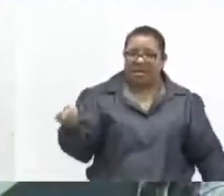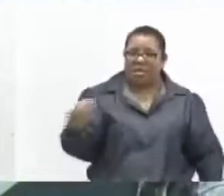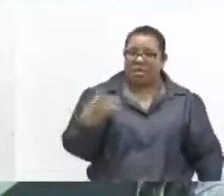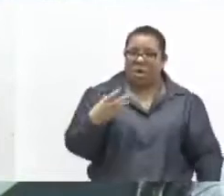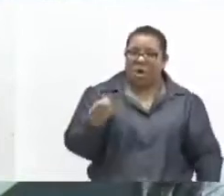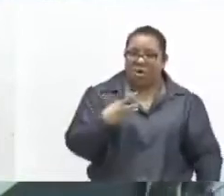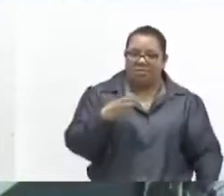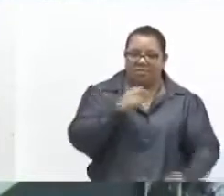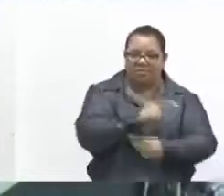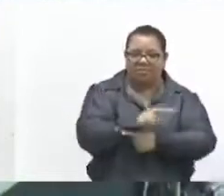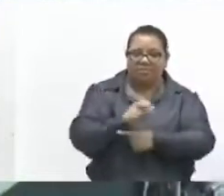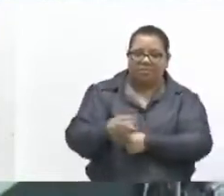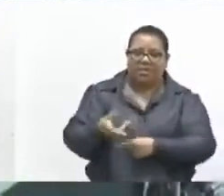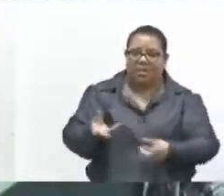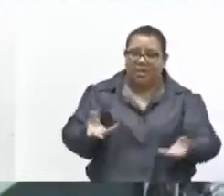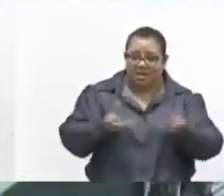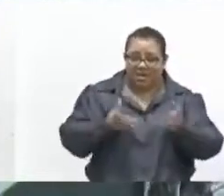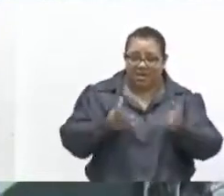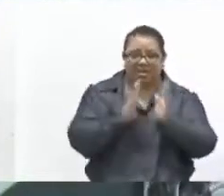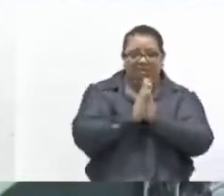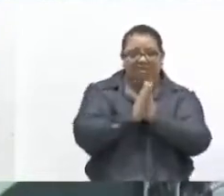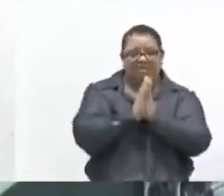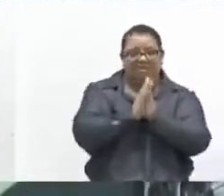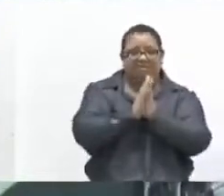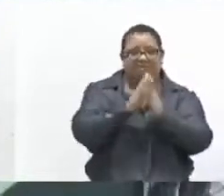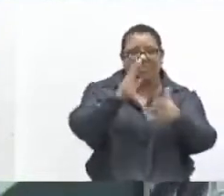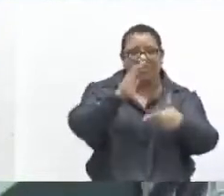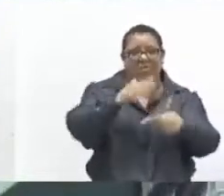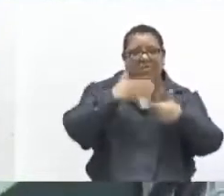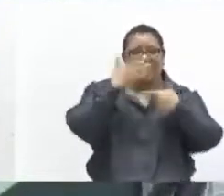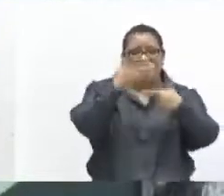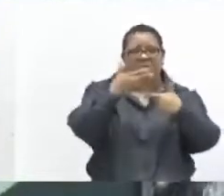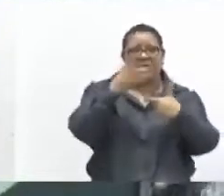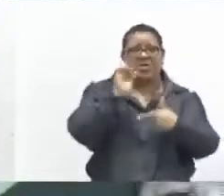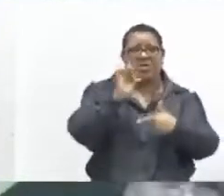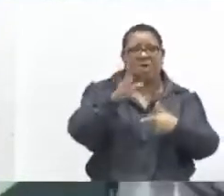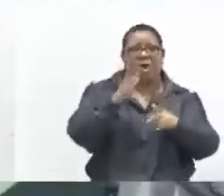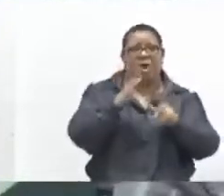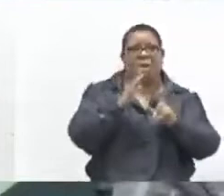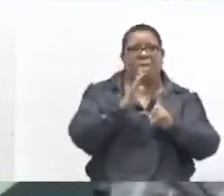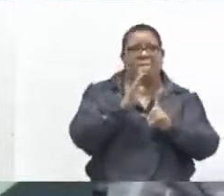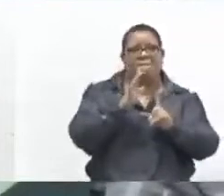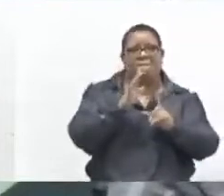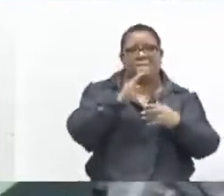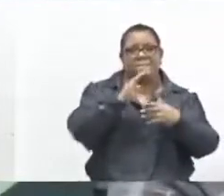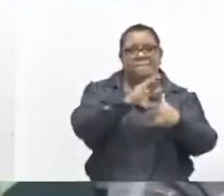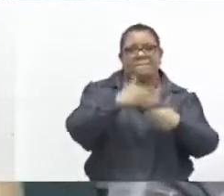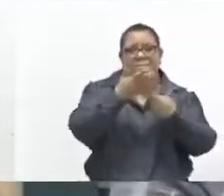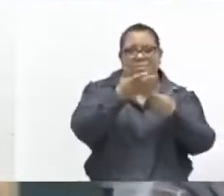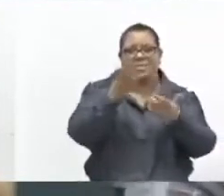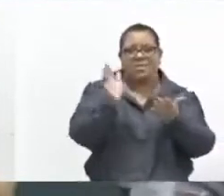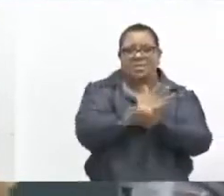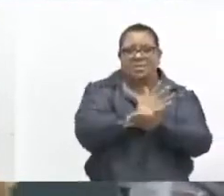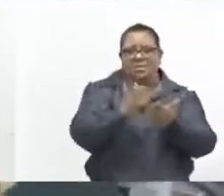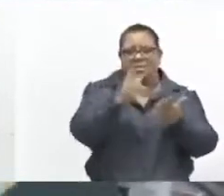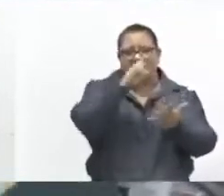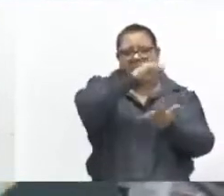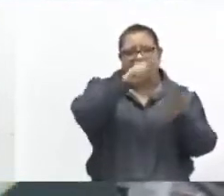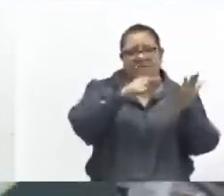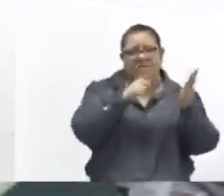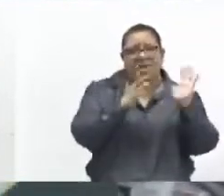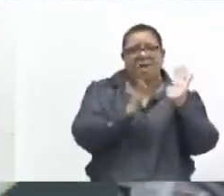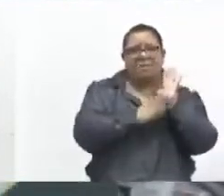né? Então, eu só queria pedir para projetar, eu não vou fazer a leitura total, mas eu vou colocar alguns pontos que está na